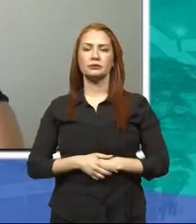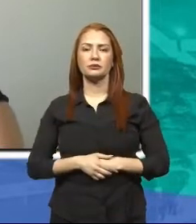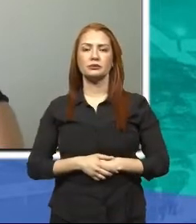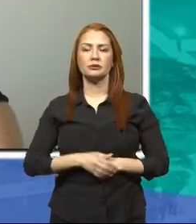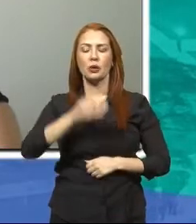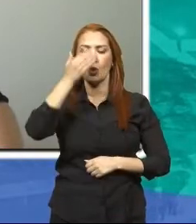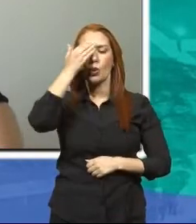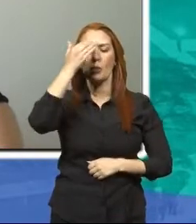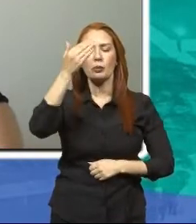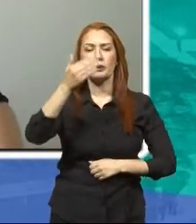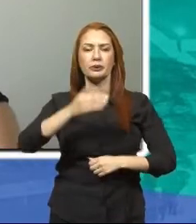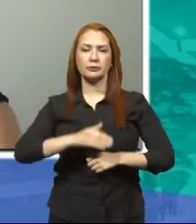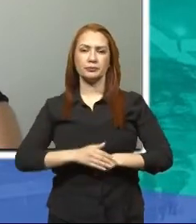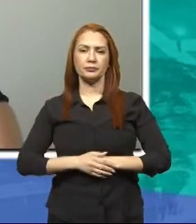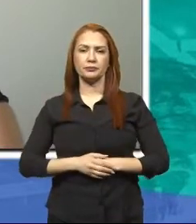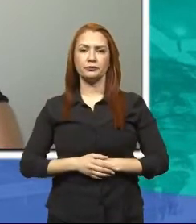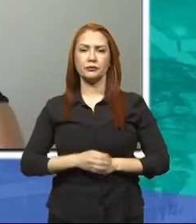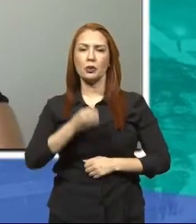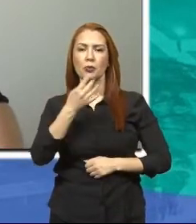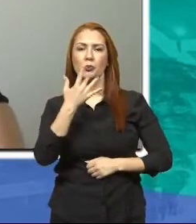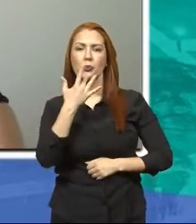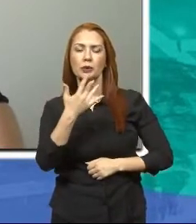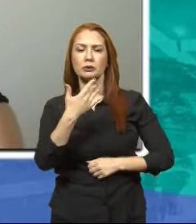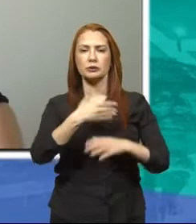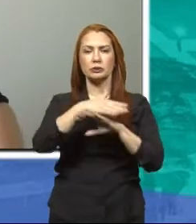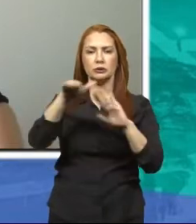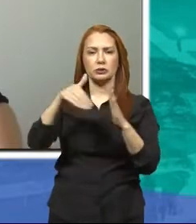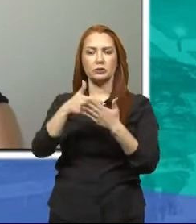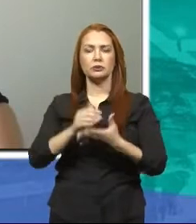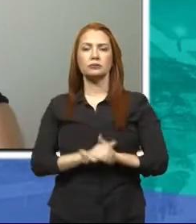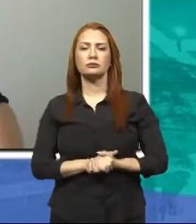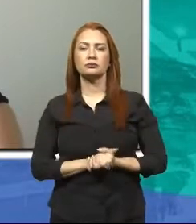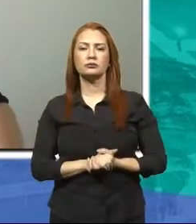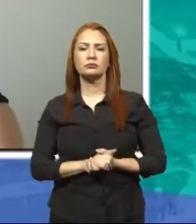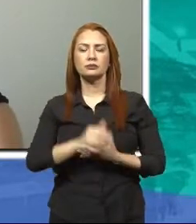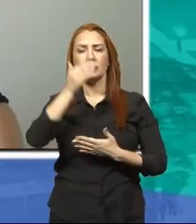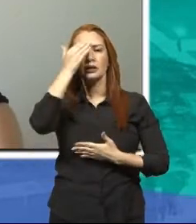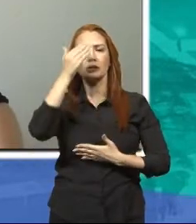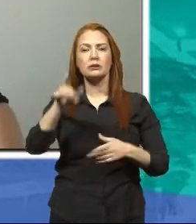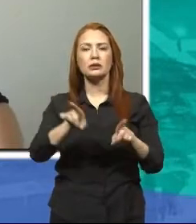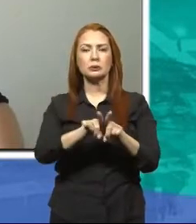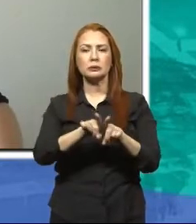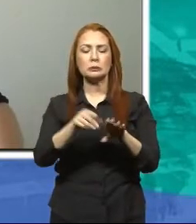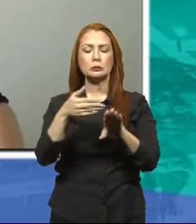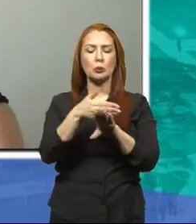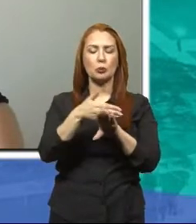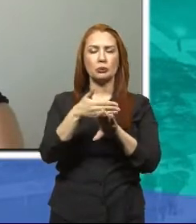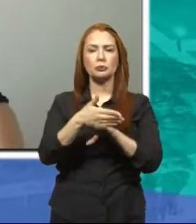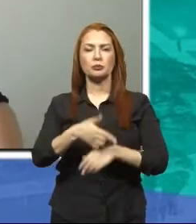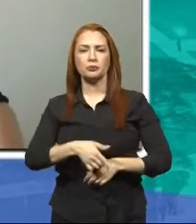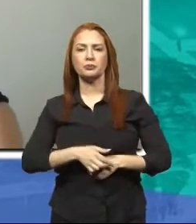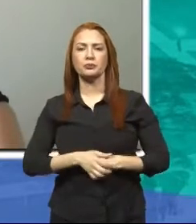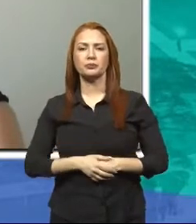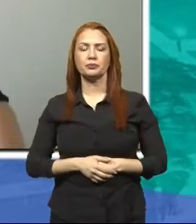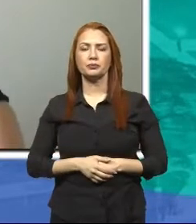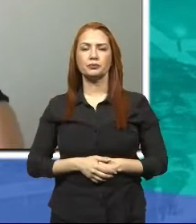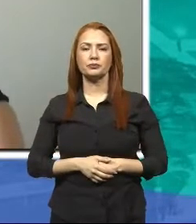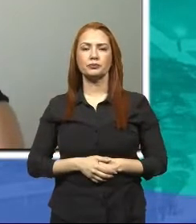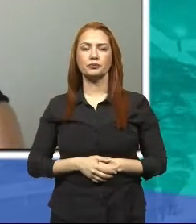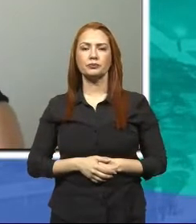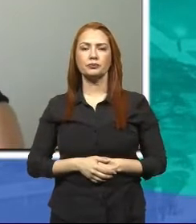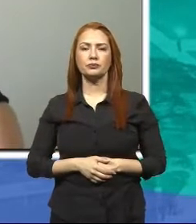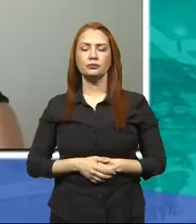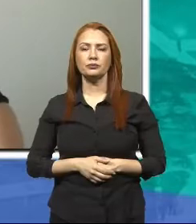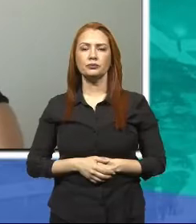Obrigado, Nelson. Boa tarde a todos. Agradeço a oportunidade para estar aqui. Eu tenho a